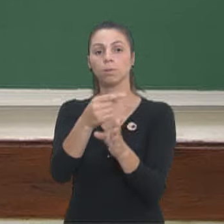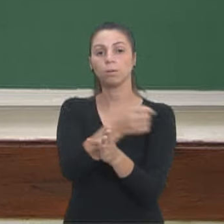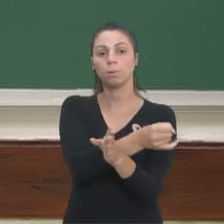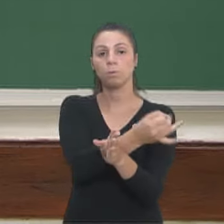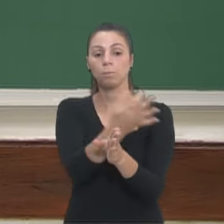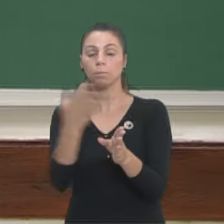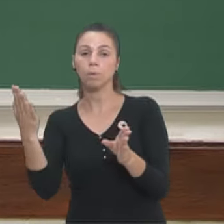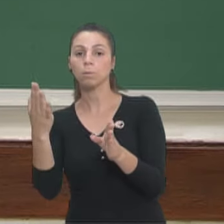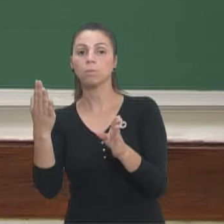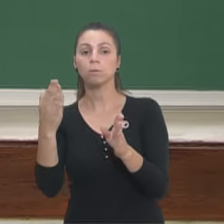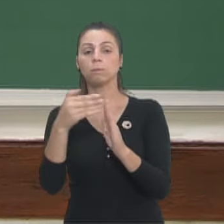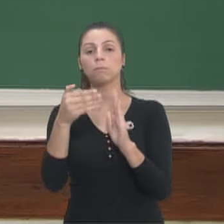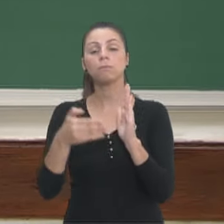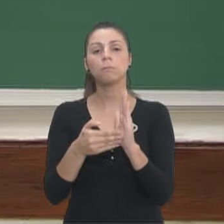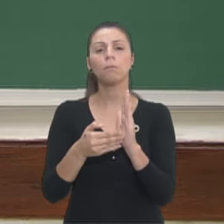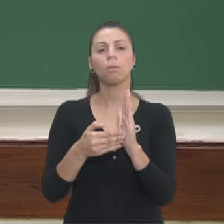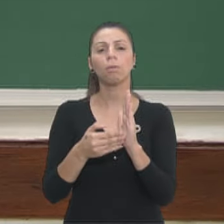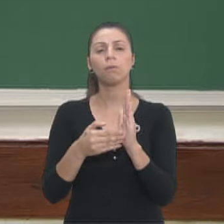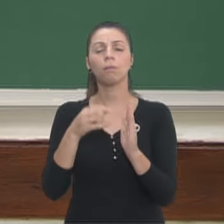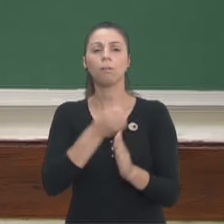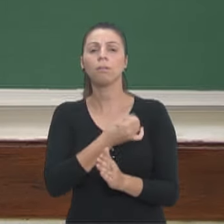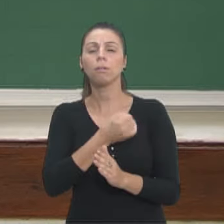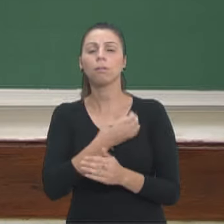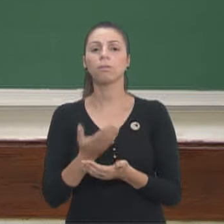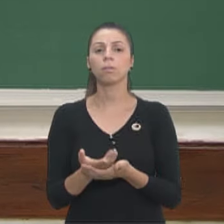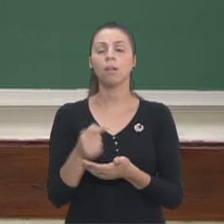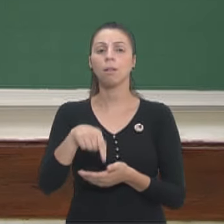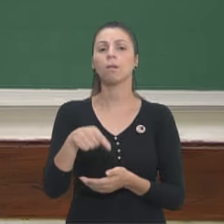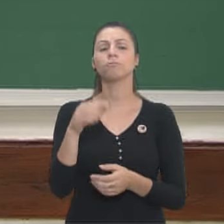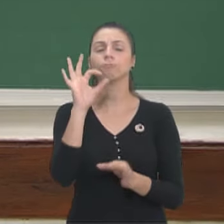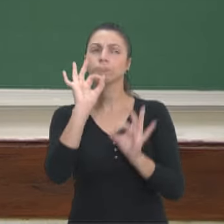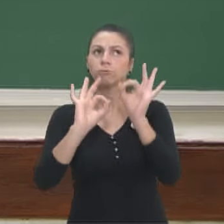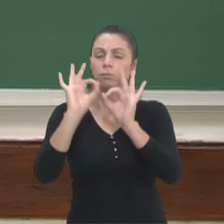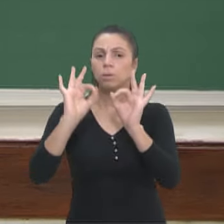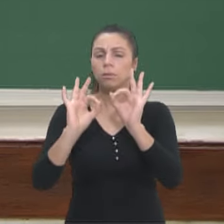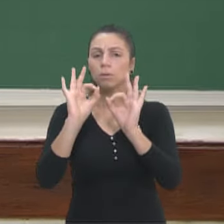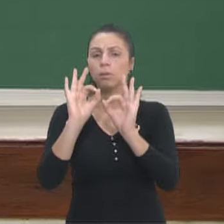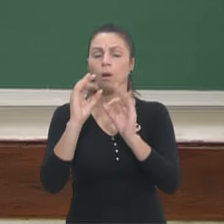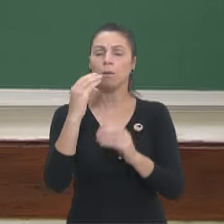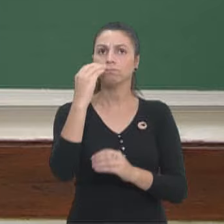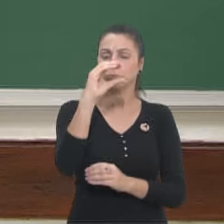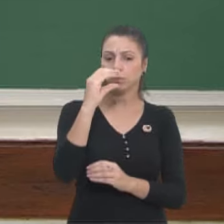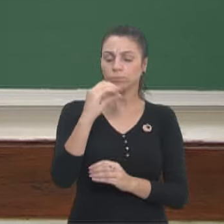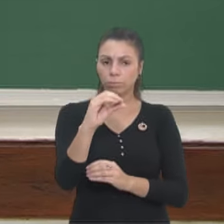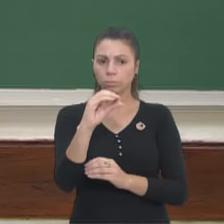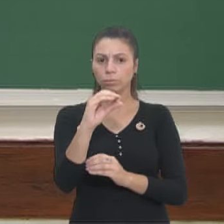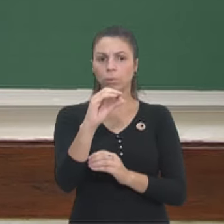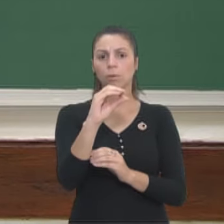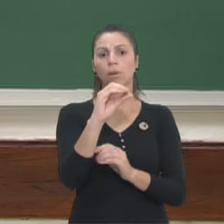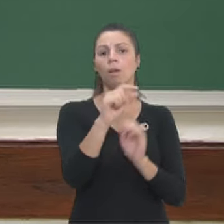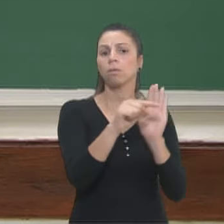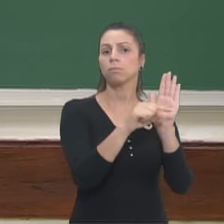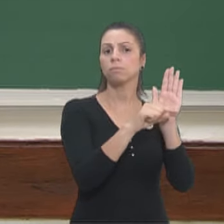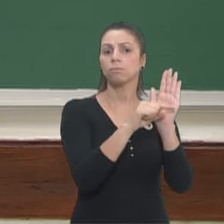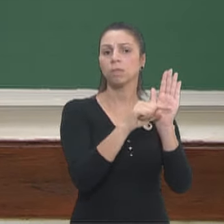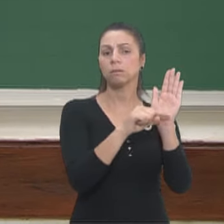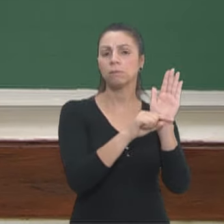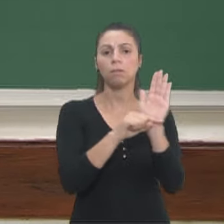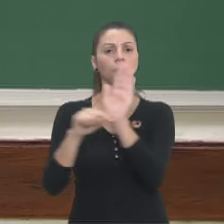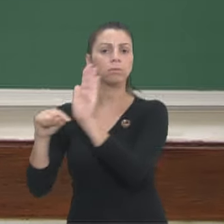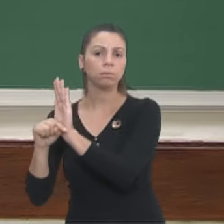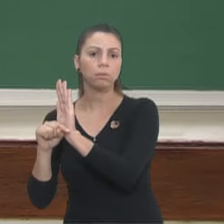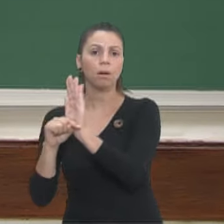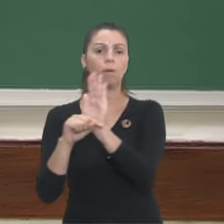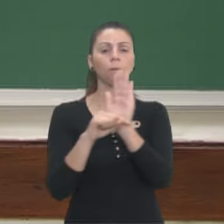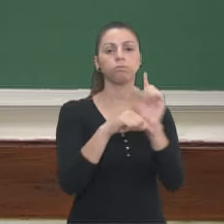gente organizou a nossa ideia, que quando a gente adiciona números inteiros de sinais iguais, a gente faz o pensamento